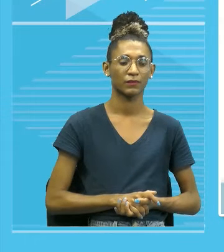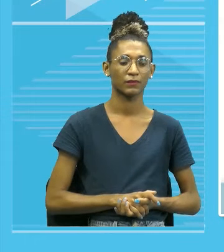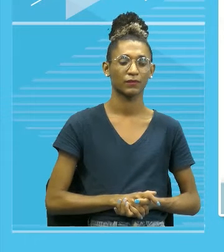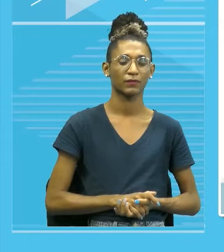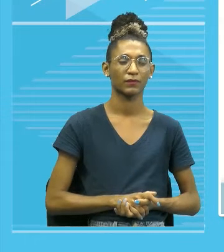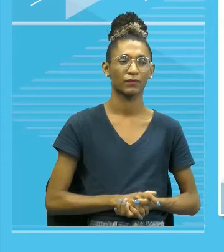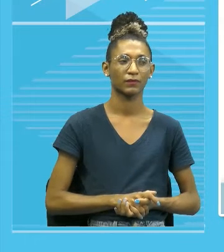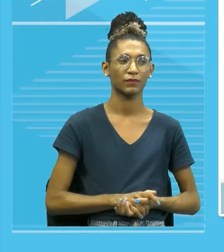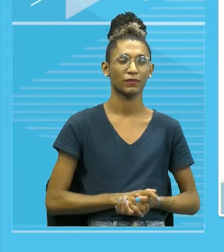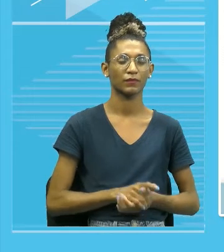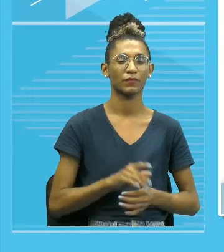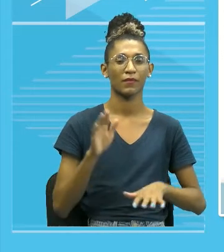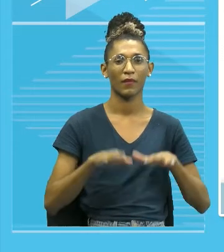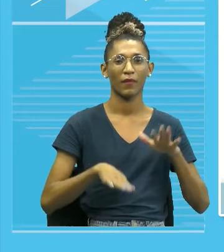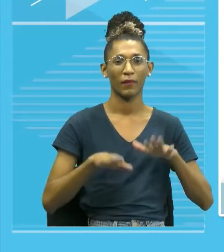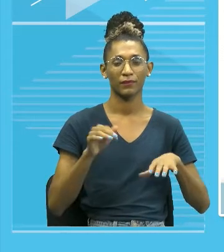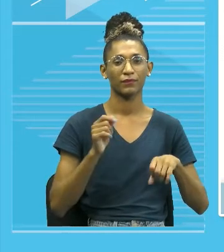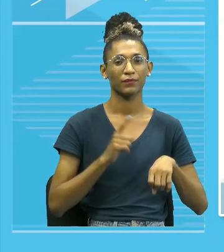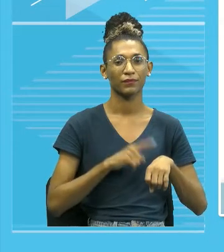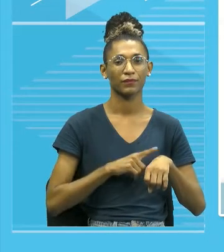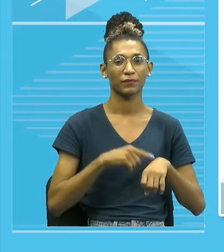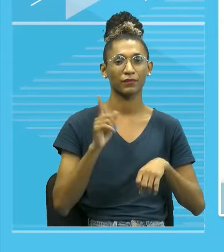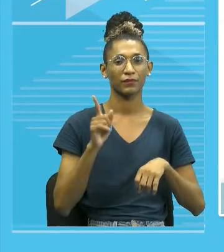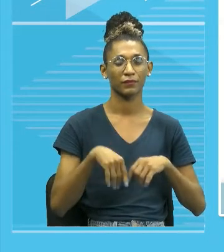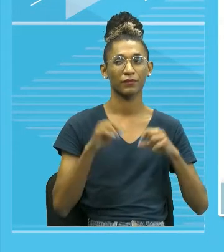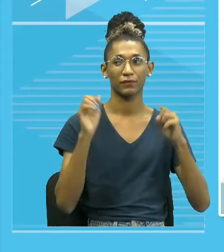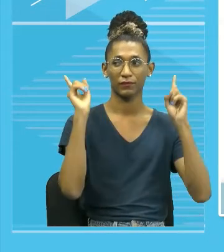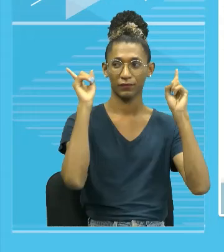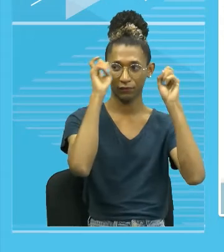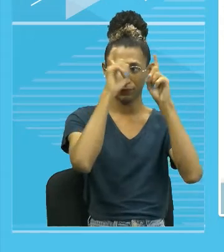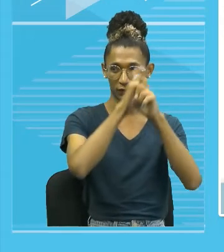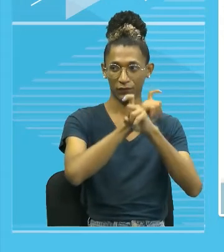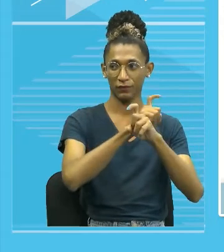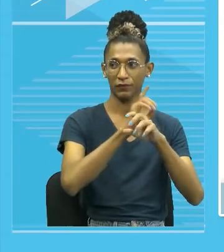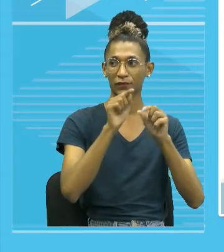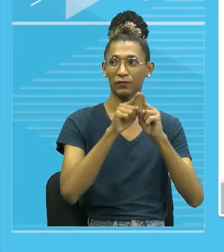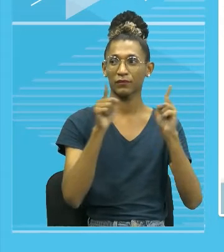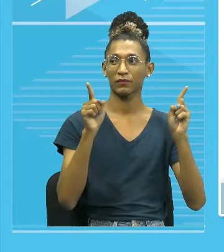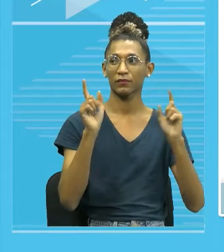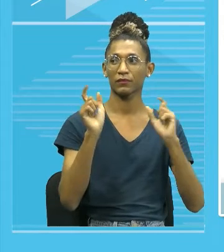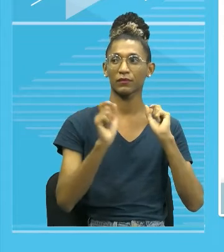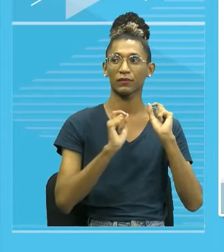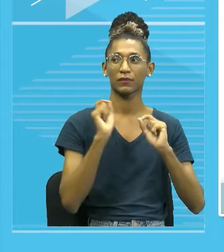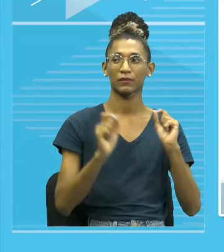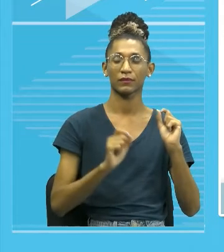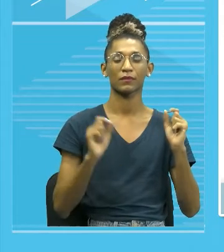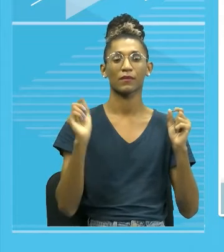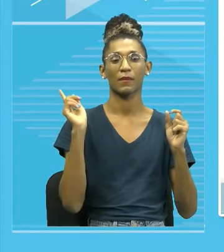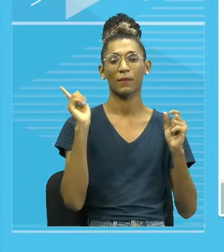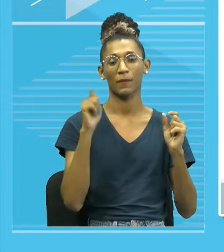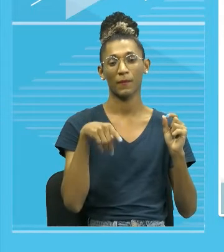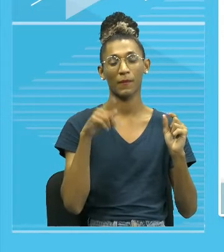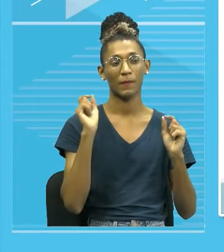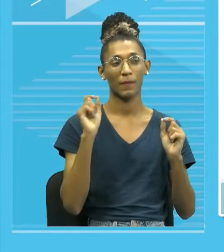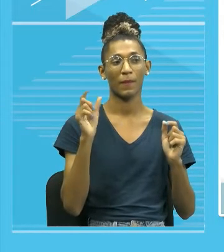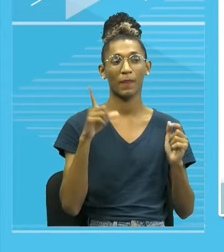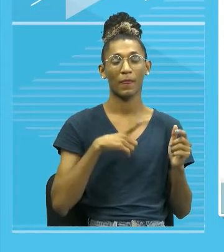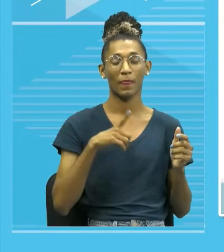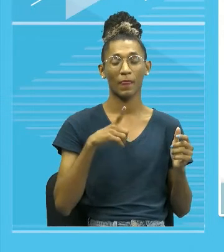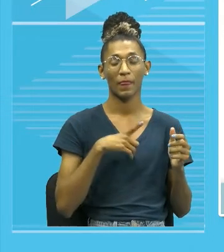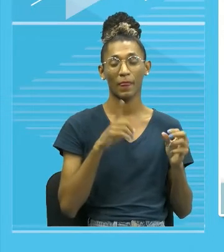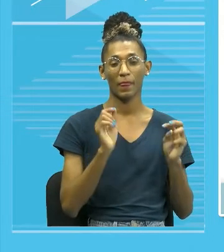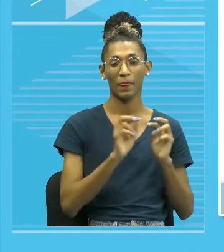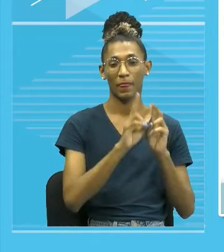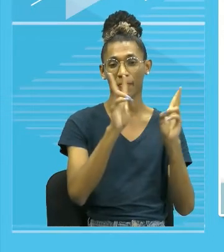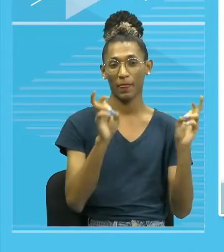a depender da situação é complicada é difícil né mas é aí onde tá a história do preconceito